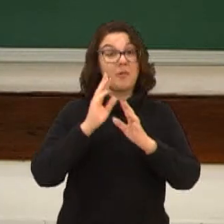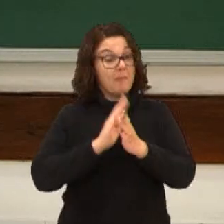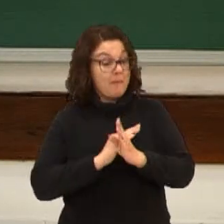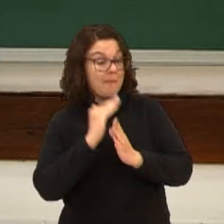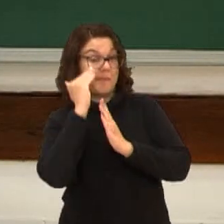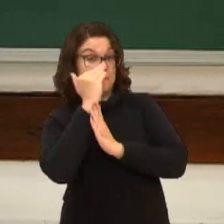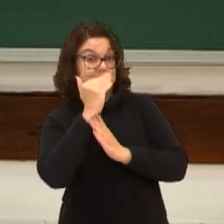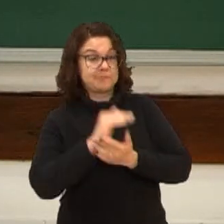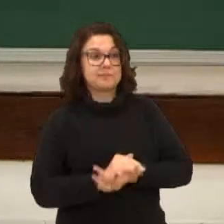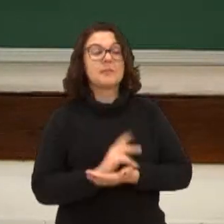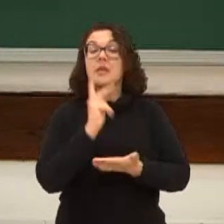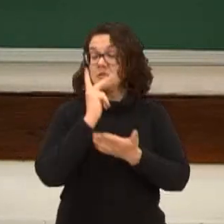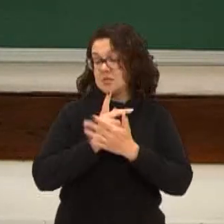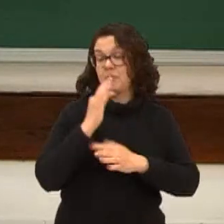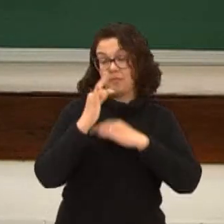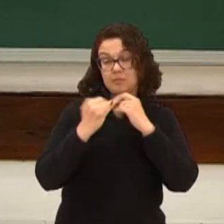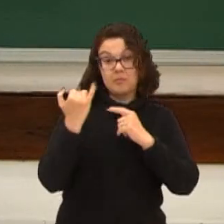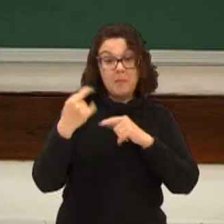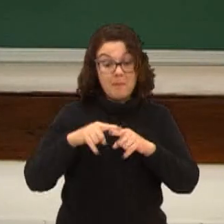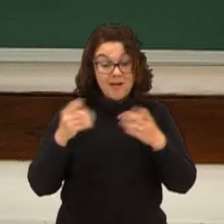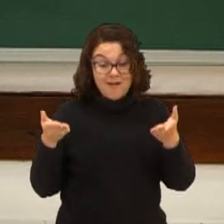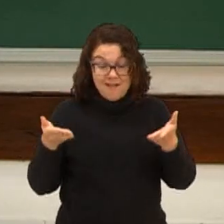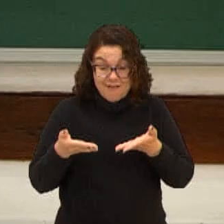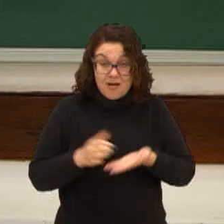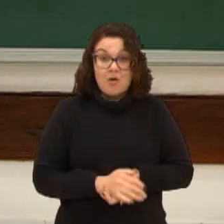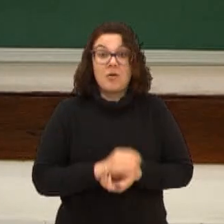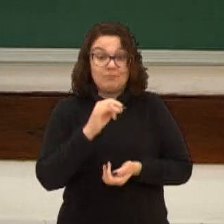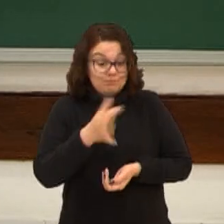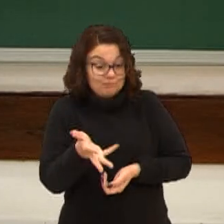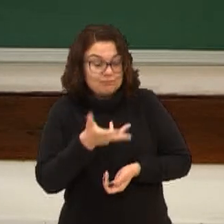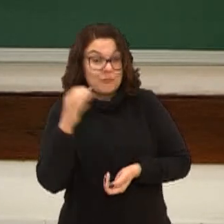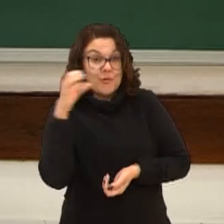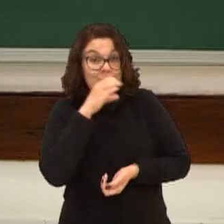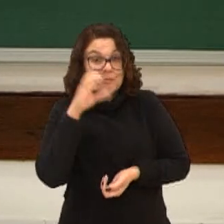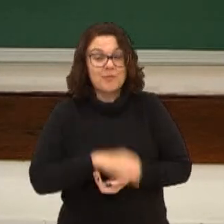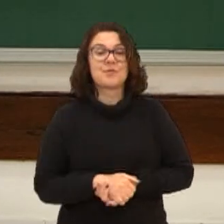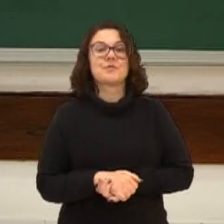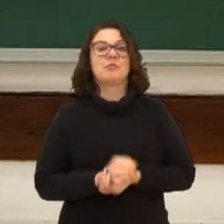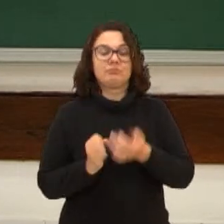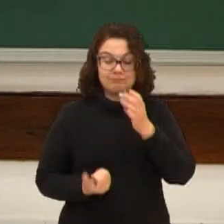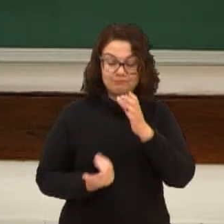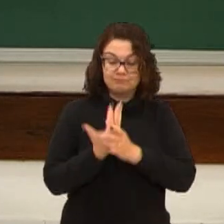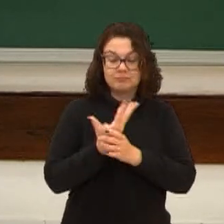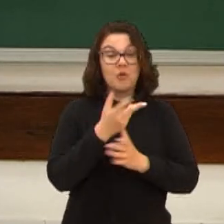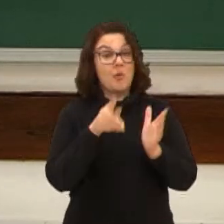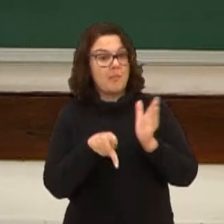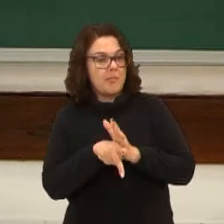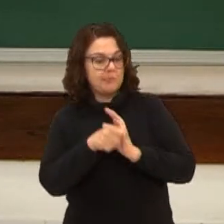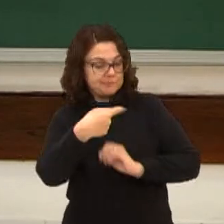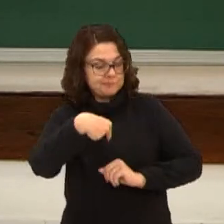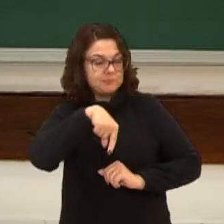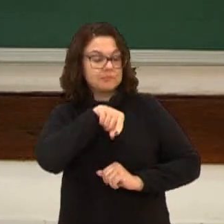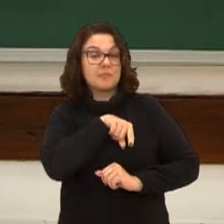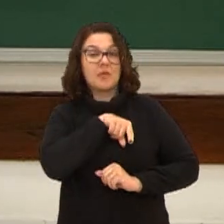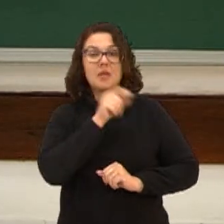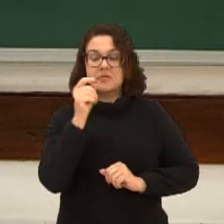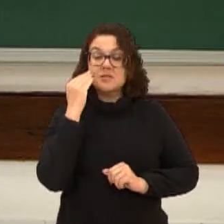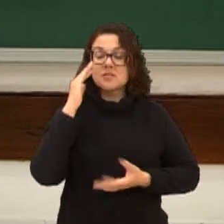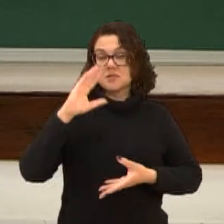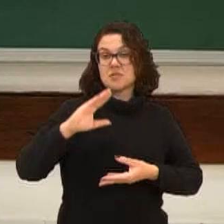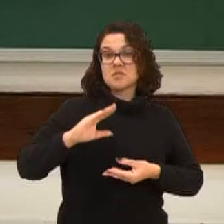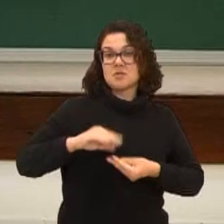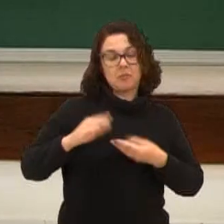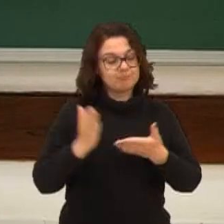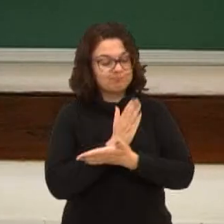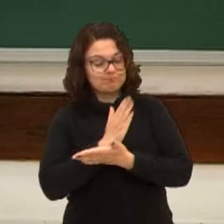do que nunca, né? Sempre foi importante, mas é uma urgência que apareceu aí para que todos nós, né, saibamos